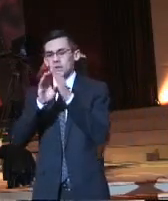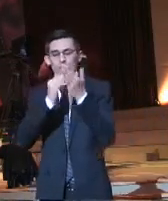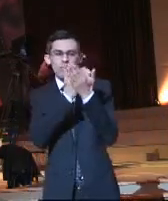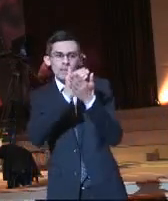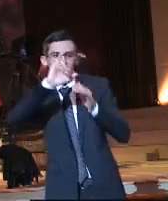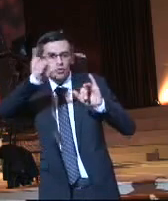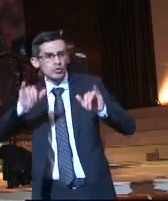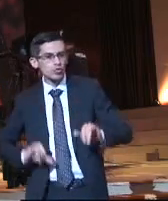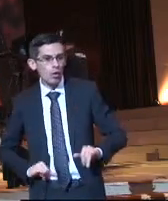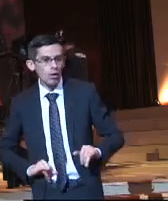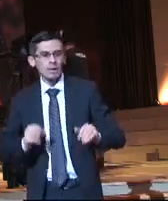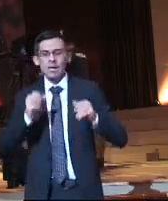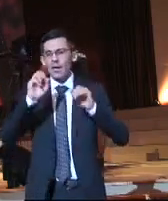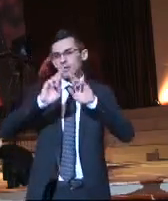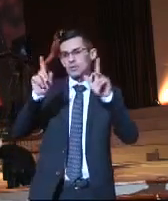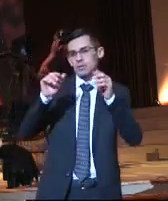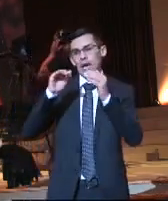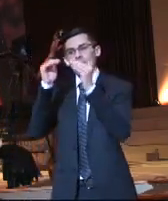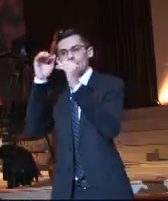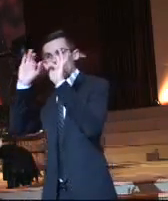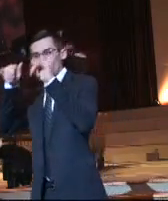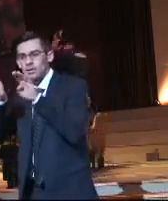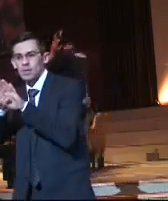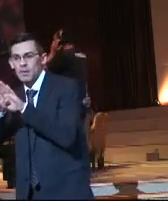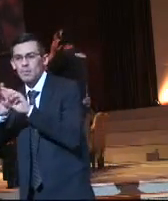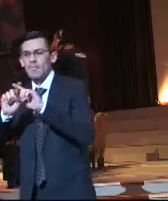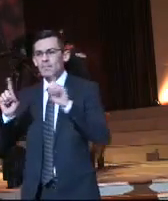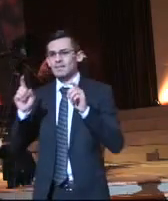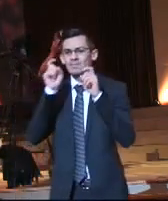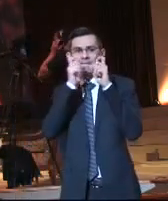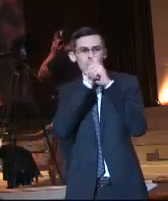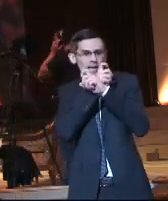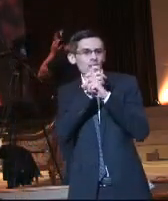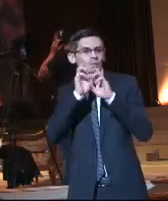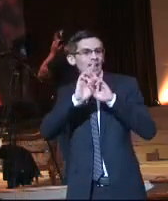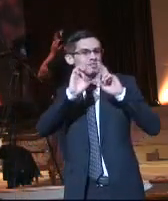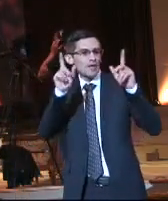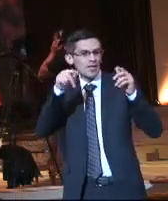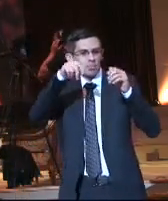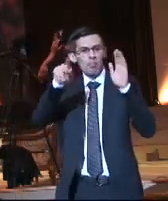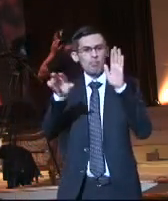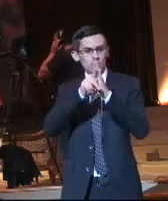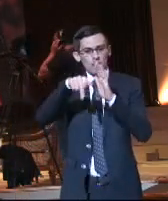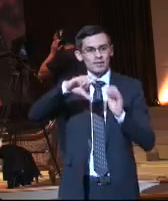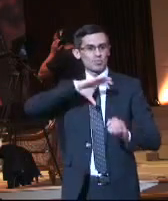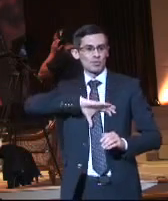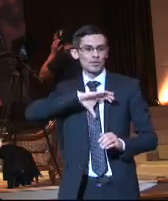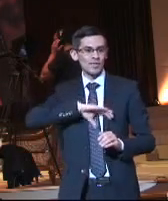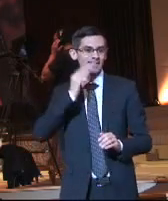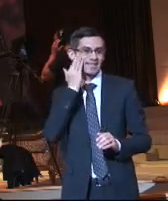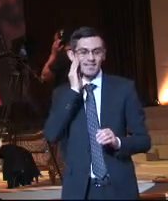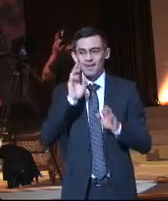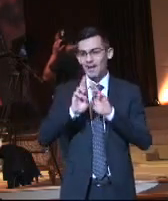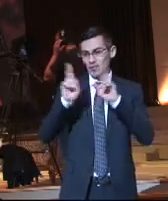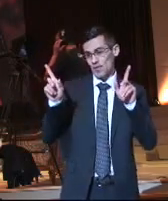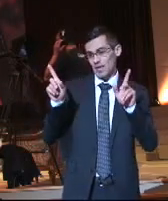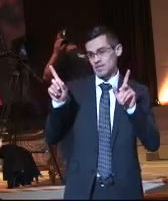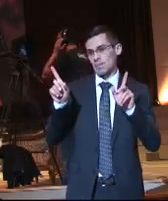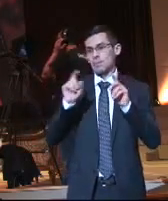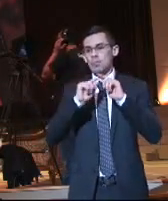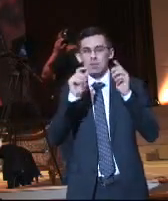é poesia. E poesia hebraica é um pouquinho diferente da poesia em português ou em outra língua.